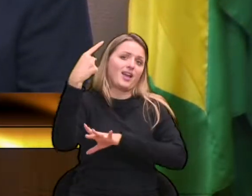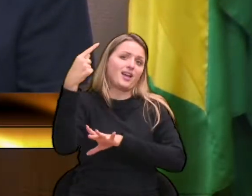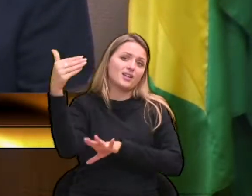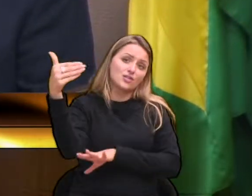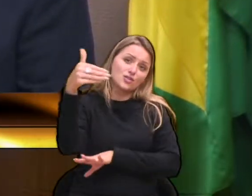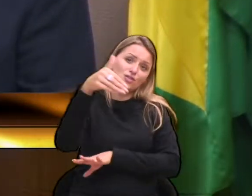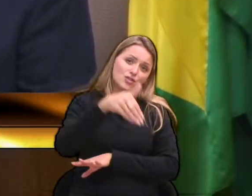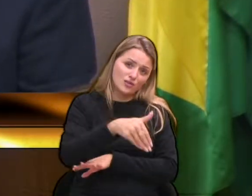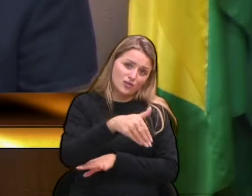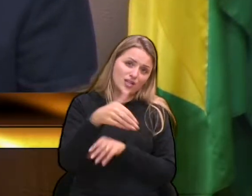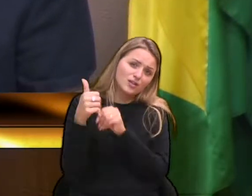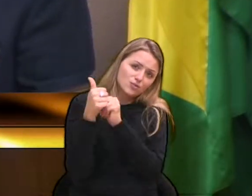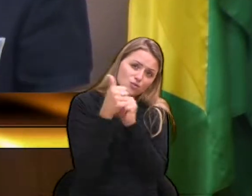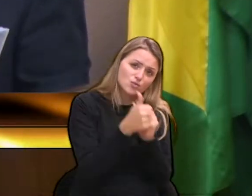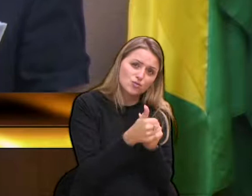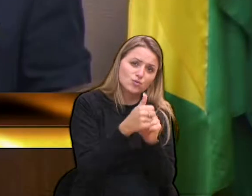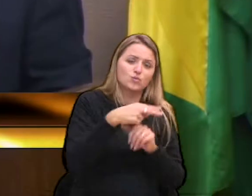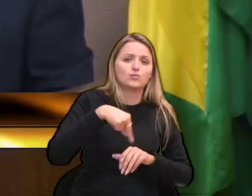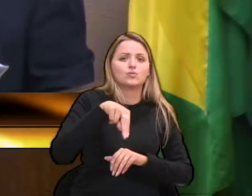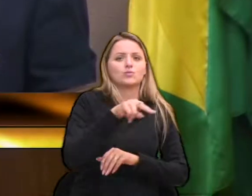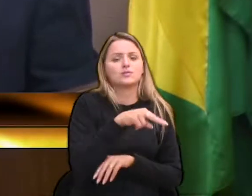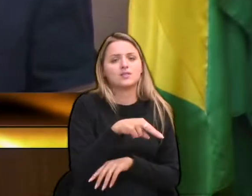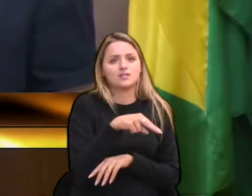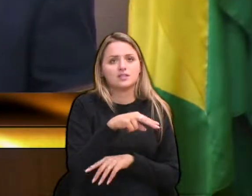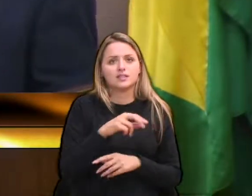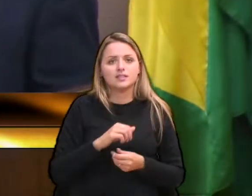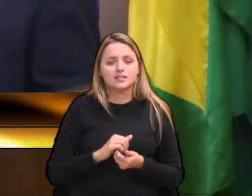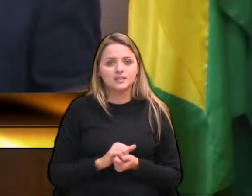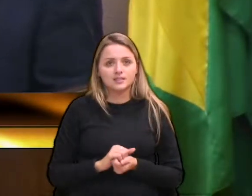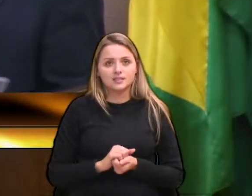de vir para junto de nós.